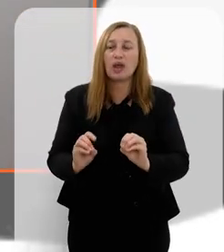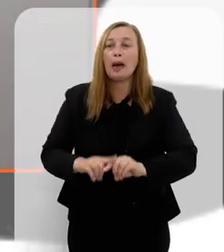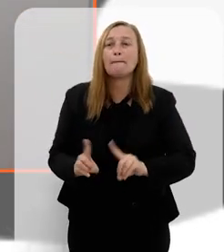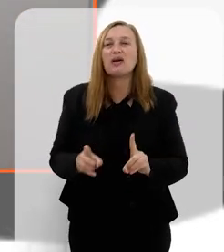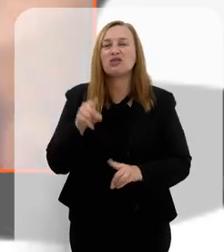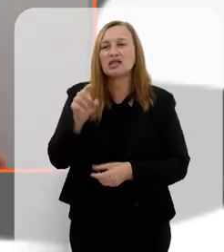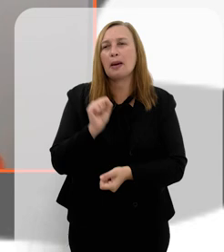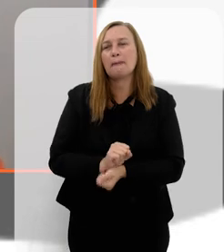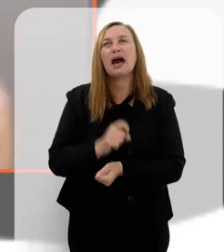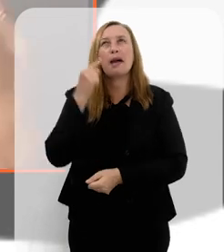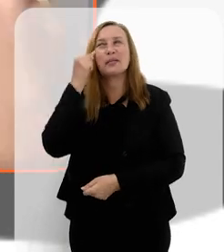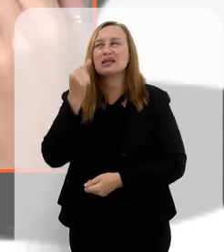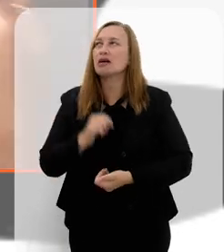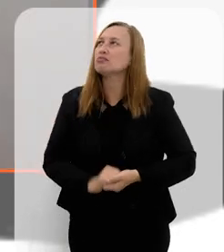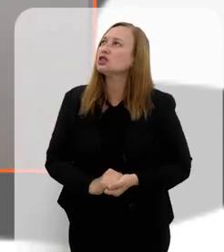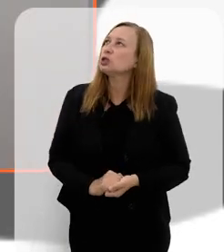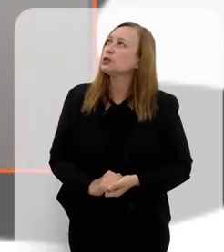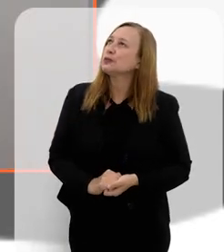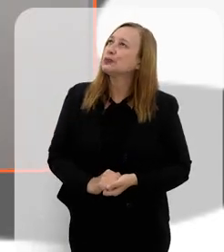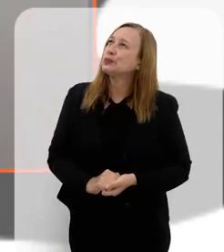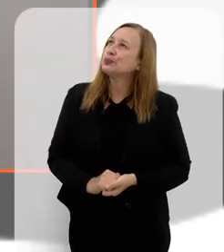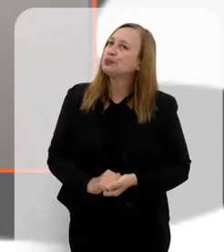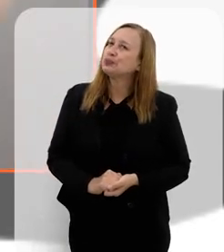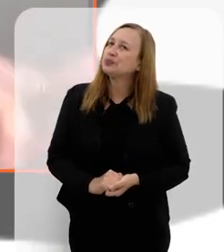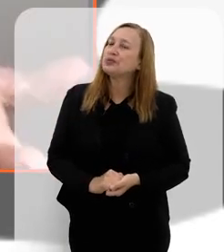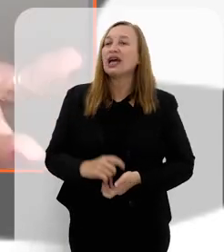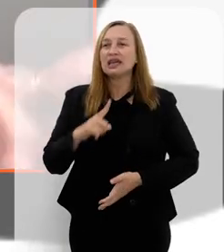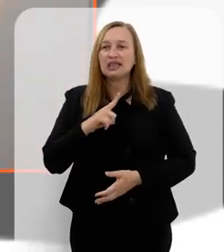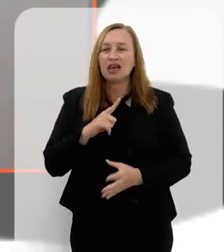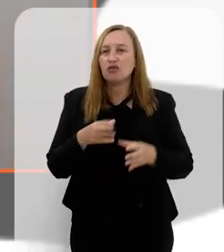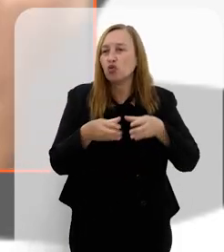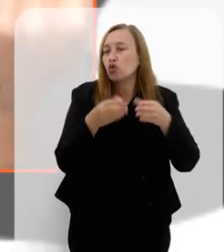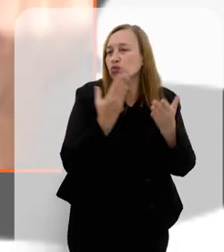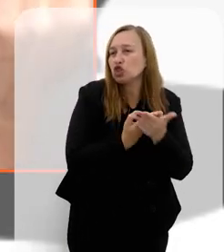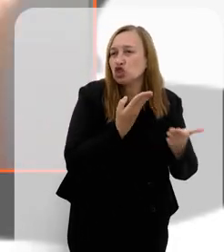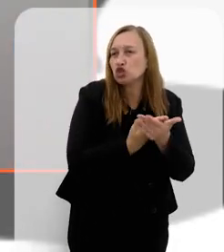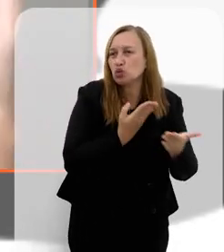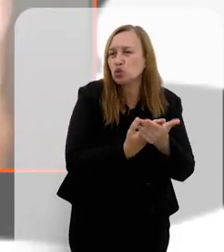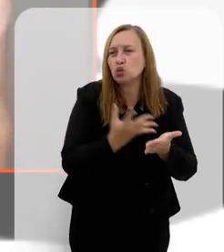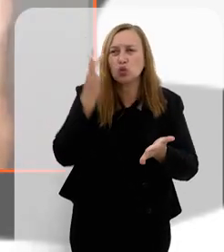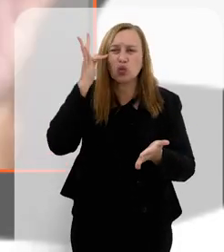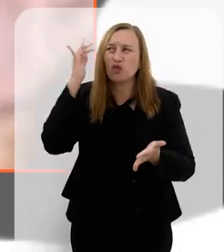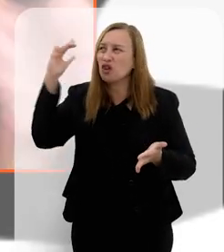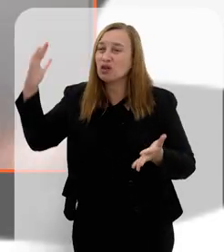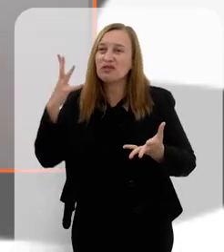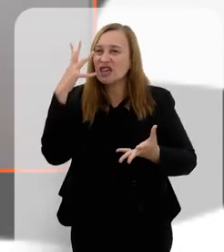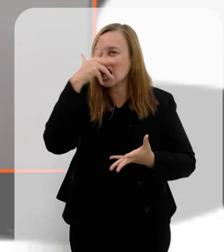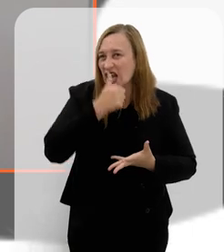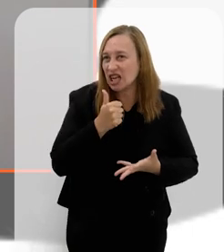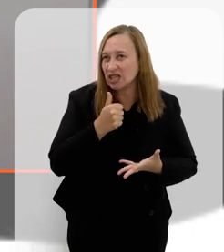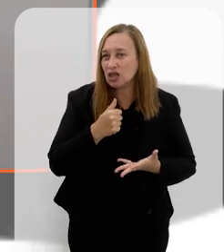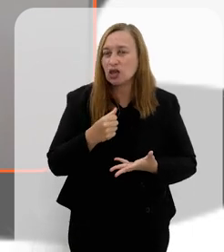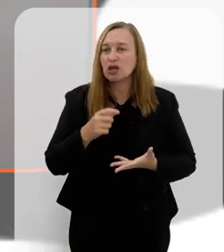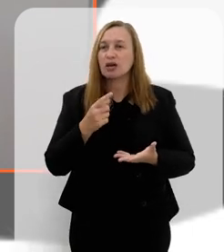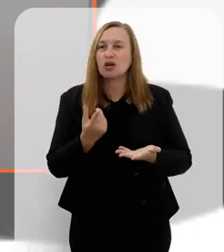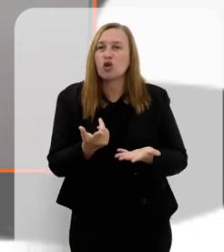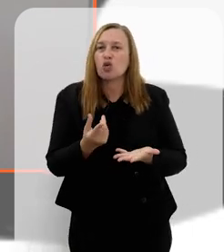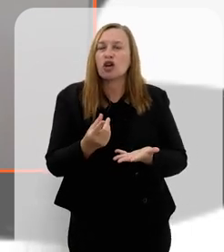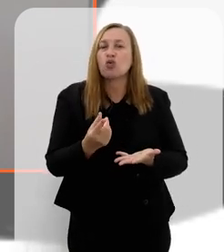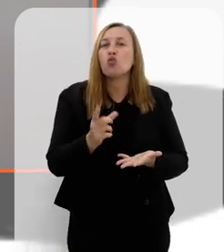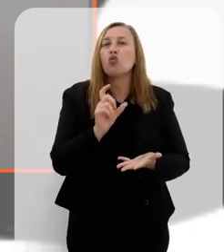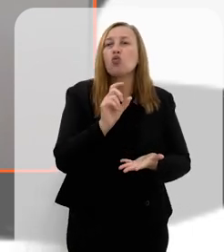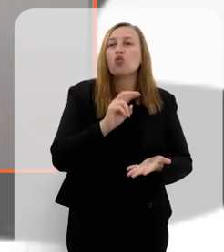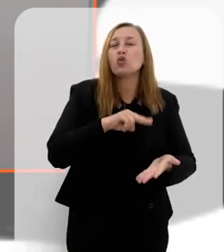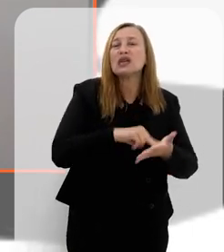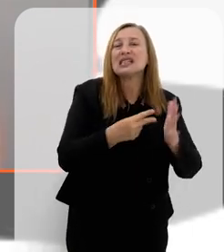questionam, né? Mas você parar e pensar assim, teve um ateliê lindo que foi assim: o que que é